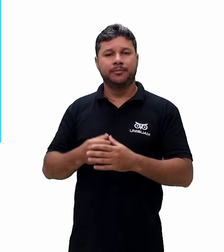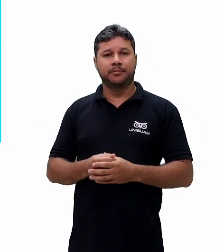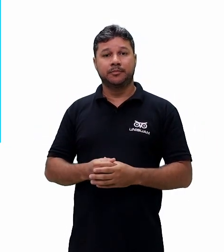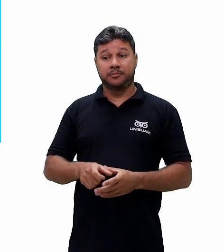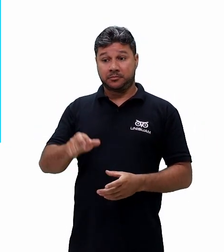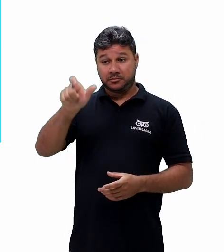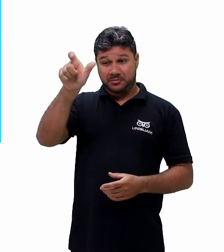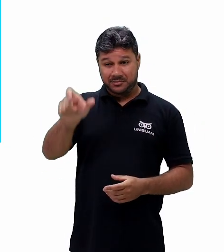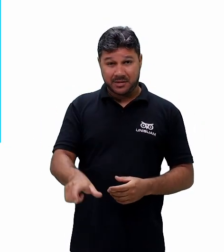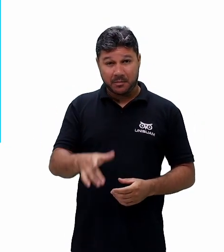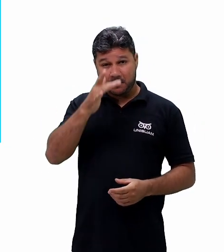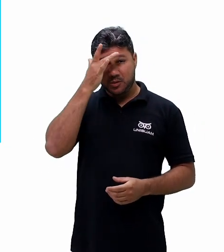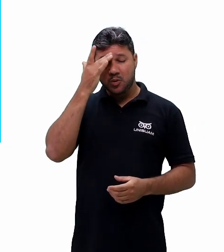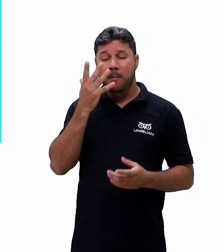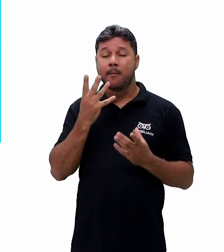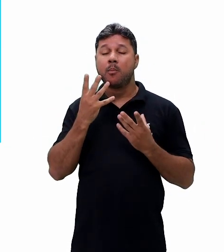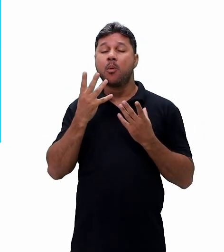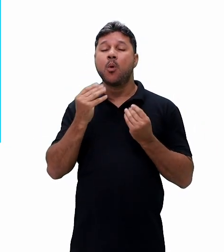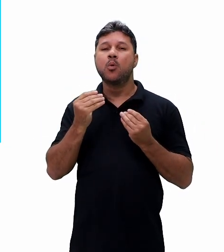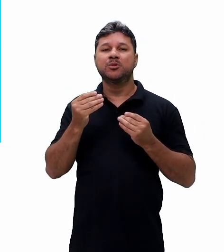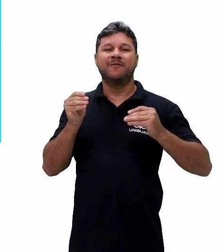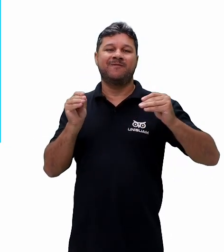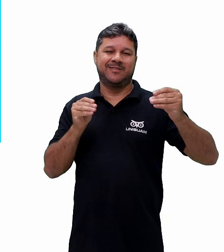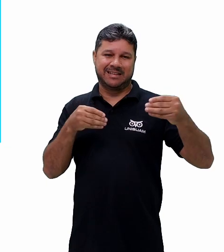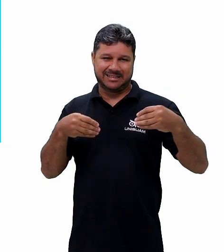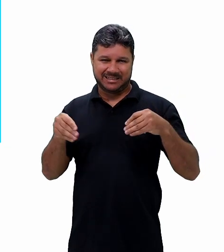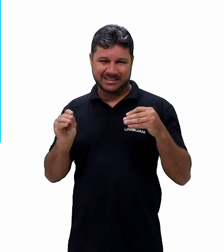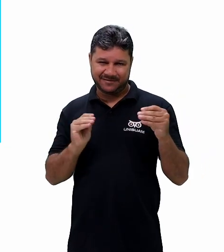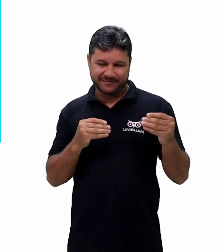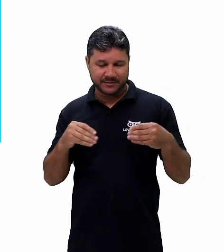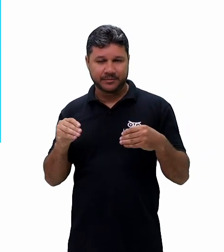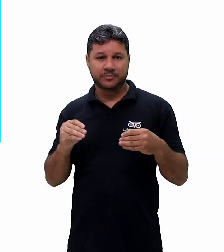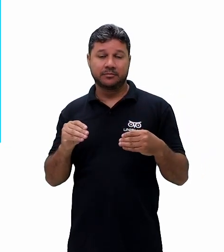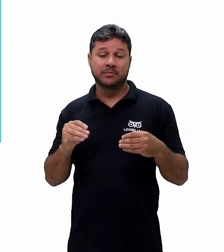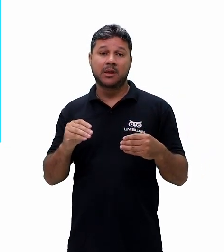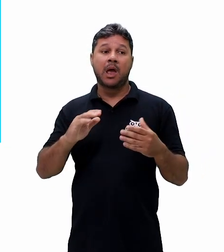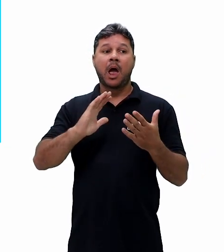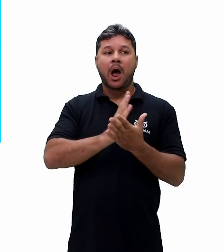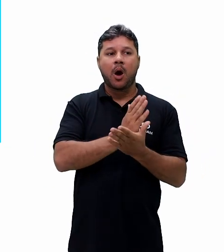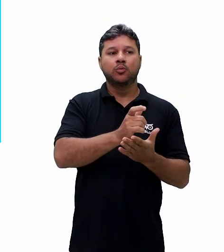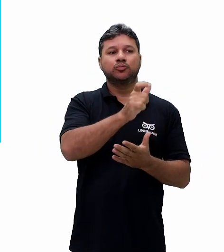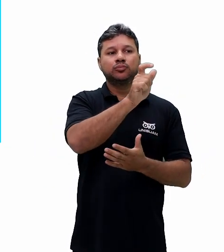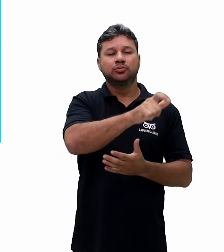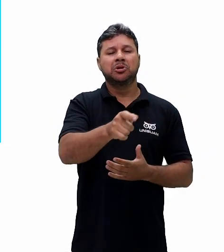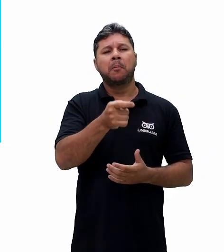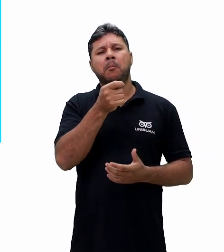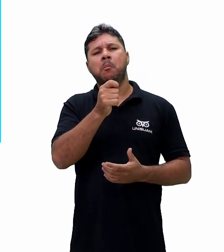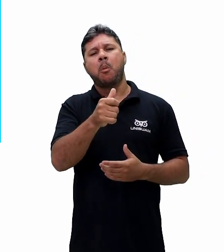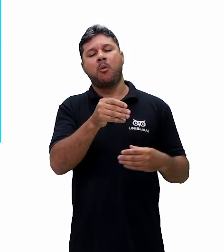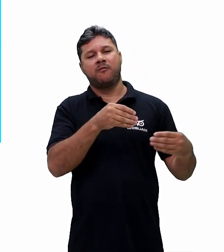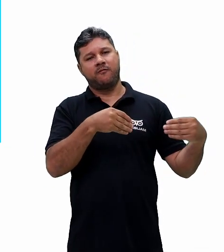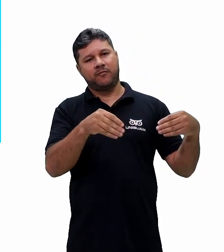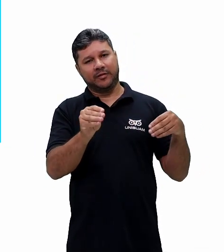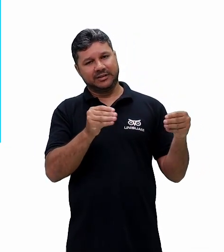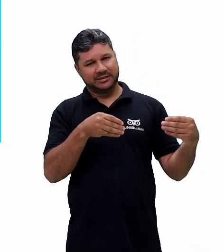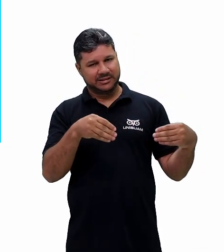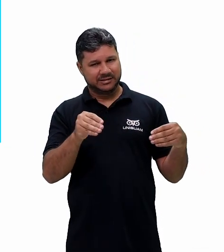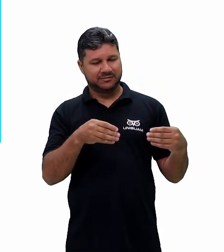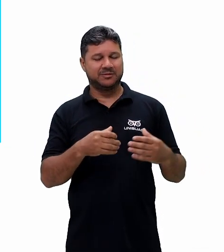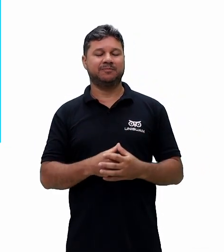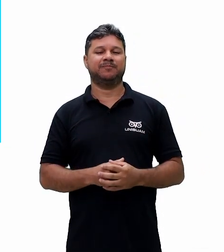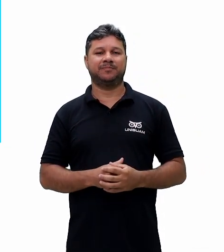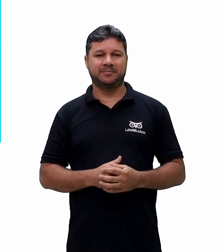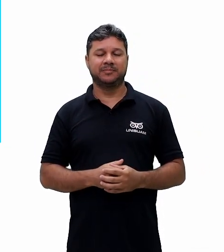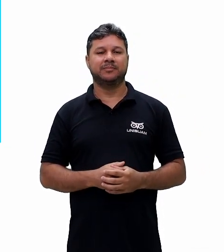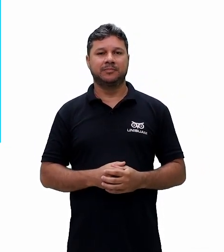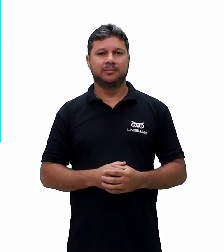O que seria isso? Indivíduos muito flexíveis e indivíduos muito pouco